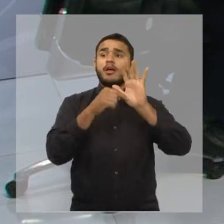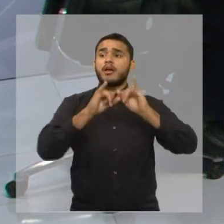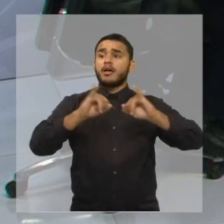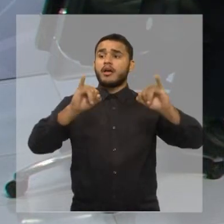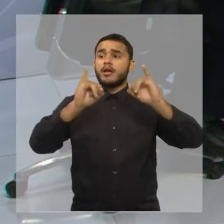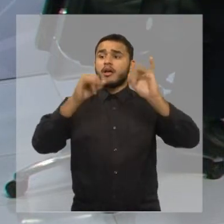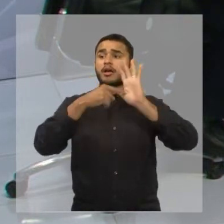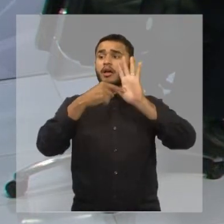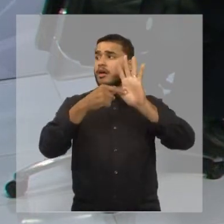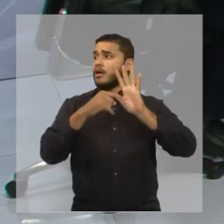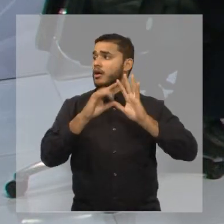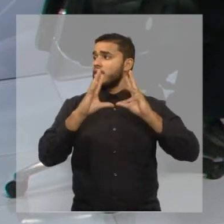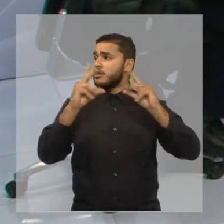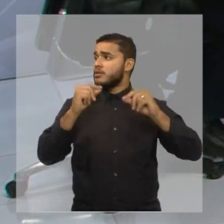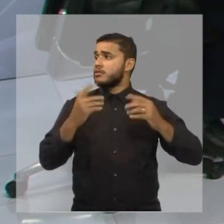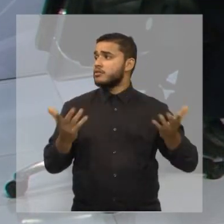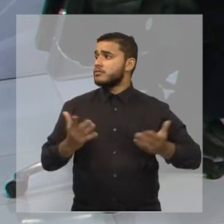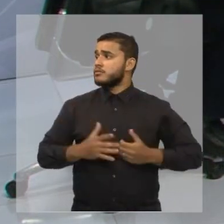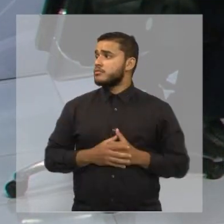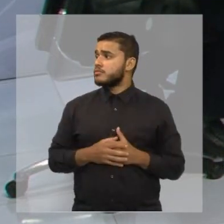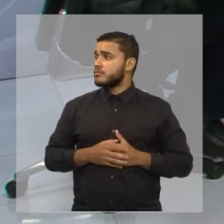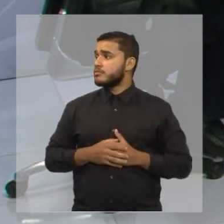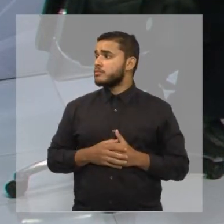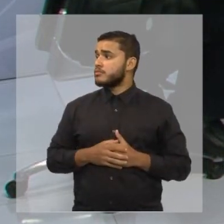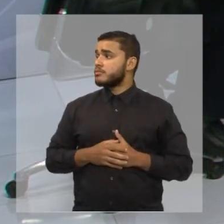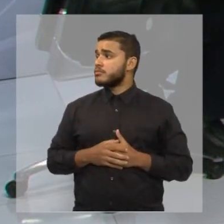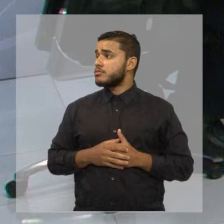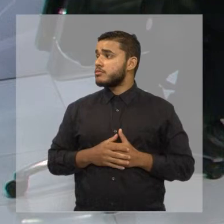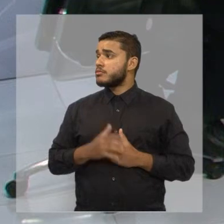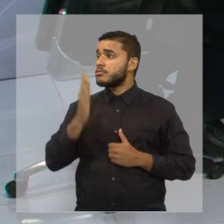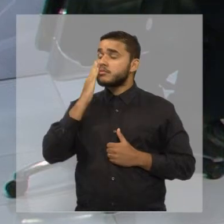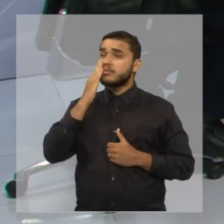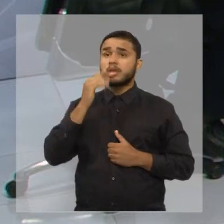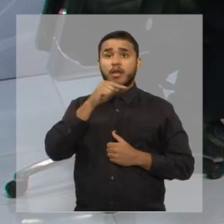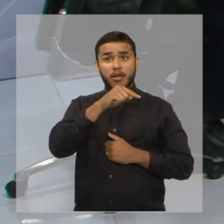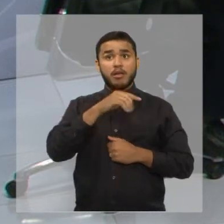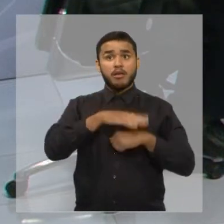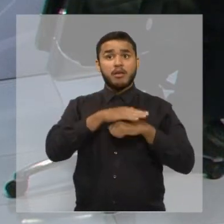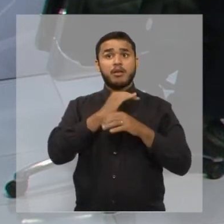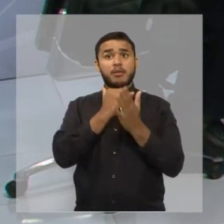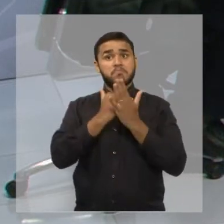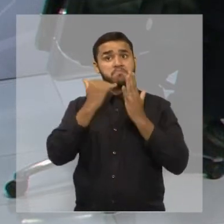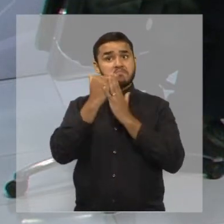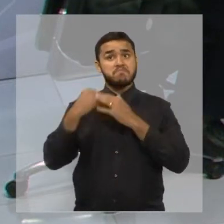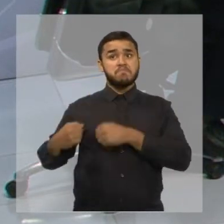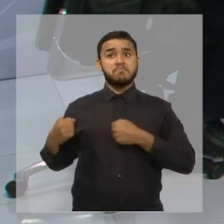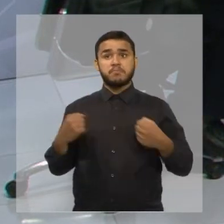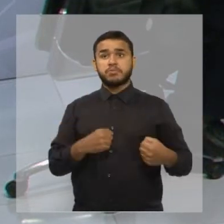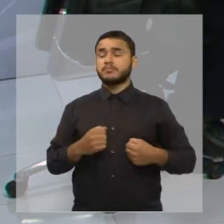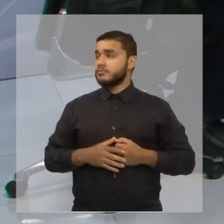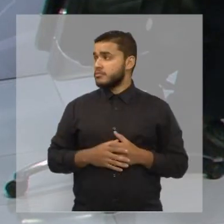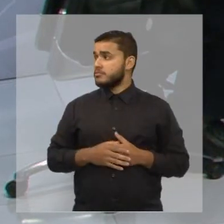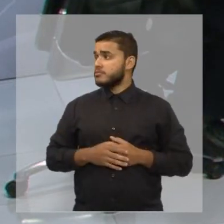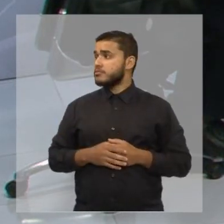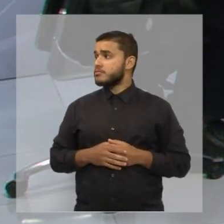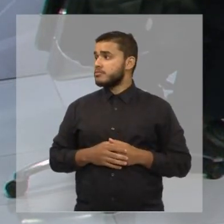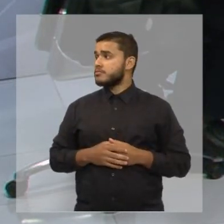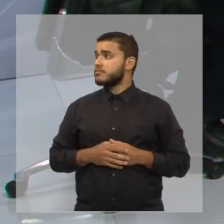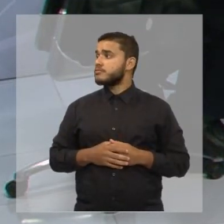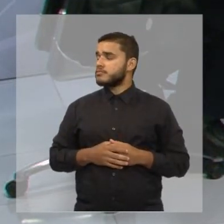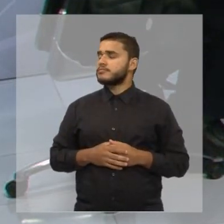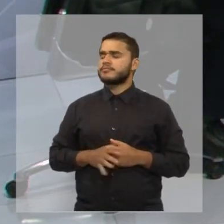pela Vaza Jato. Sobre o abuso de autoridade, voltando ao abuso de autoridade... Isso não tem nada de comprometedor. Nada de comprometedor.